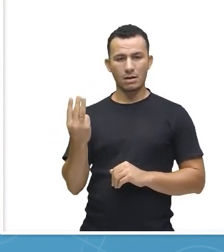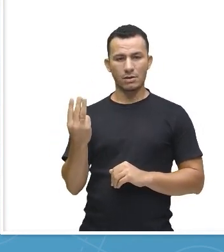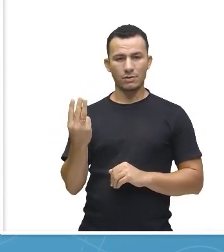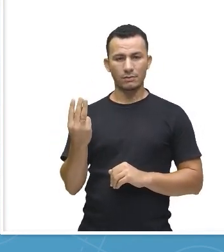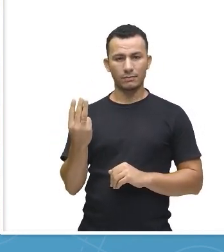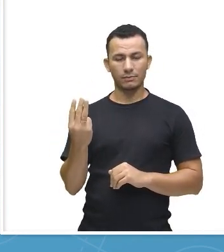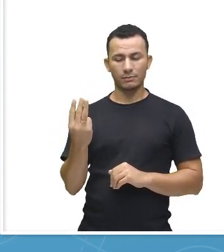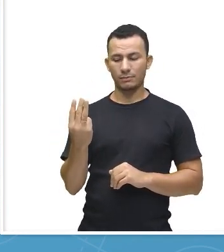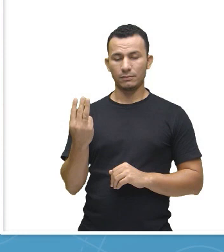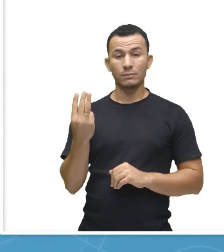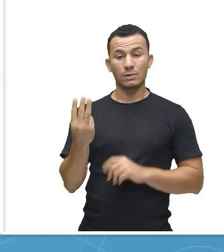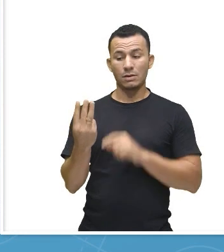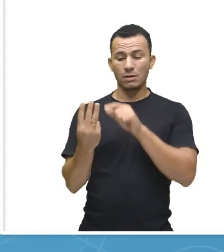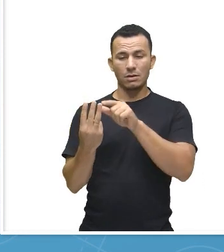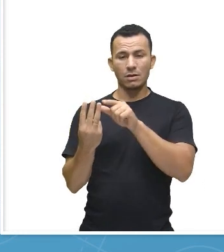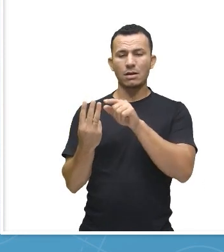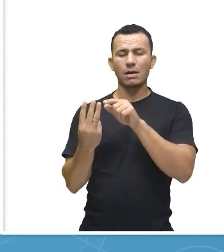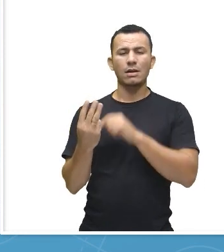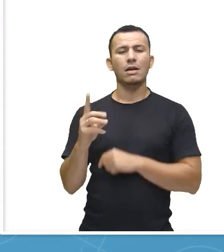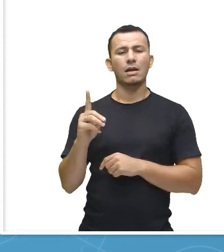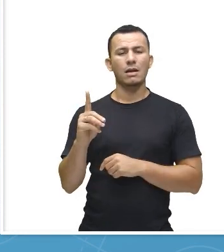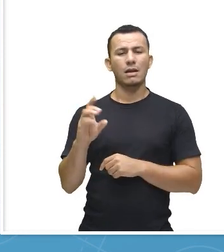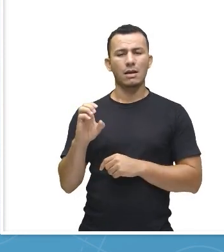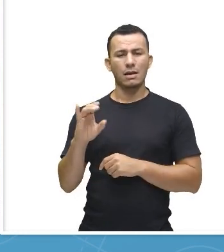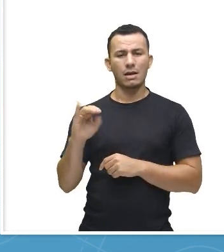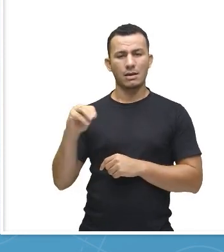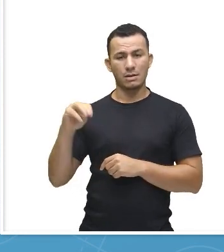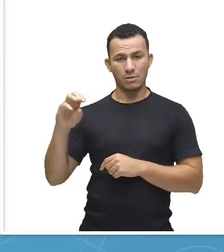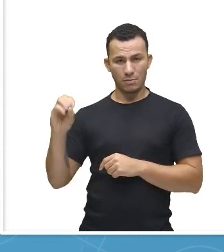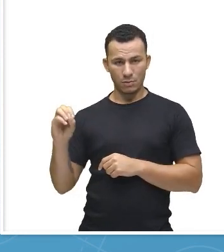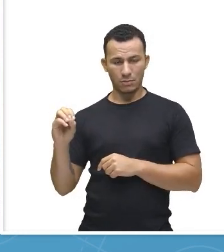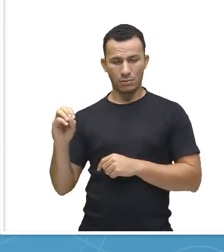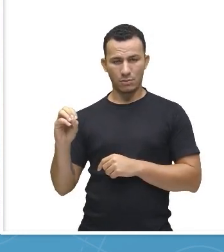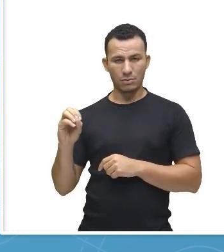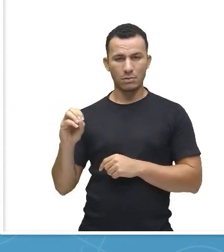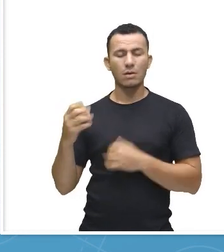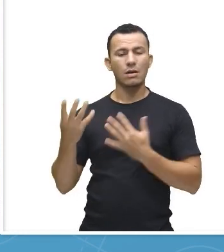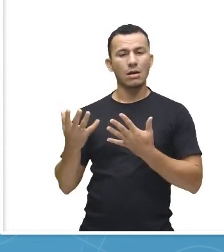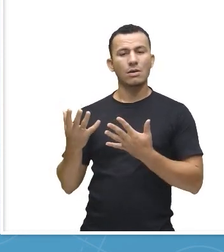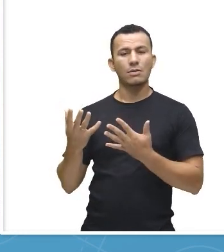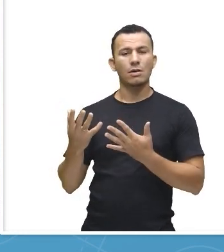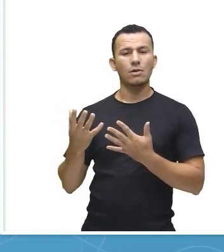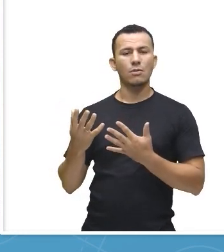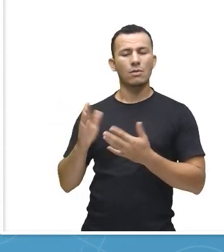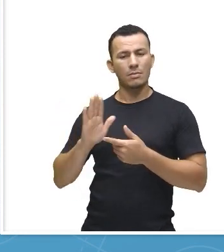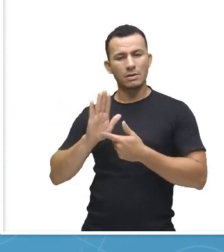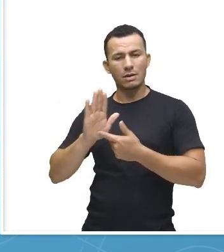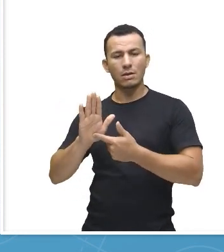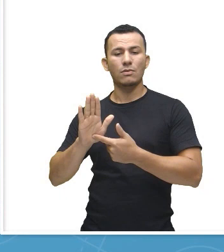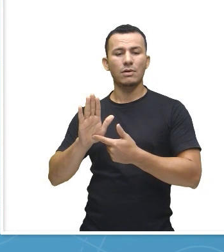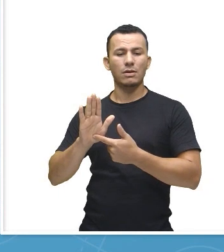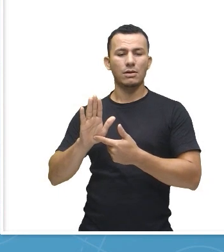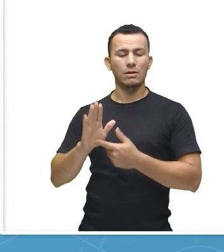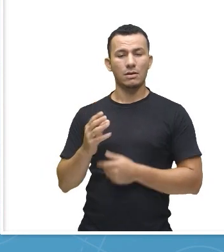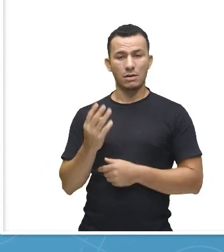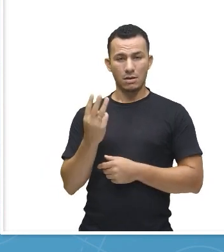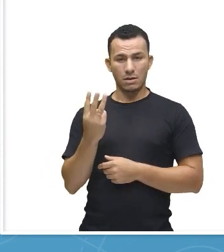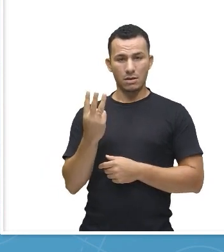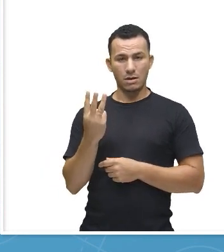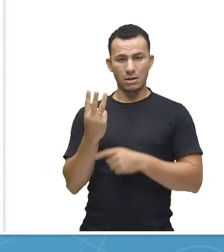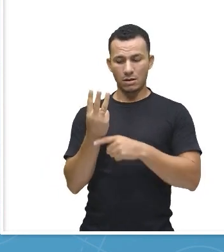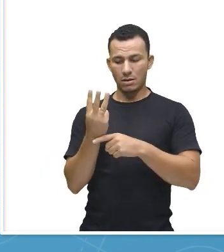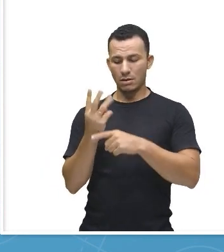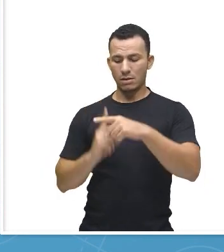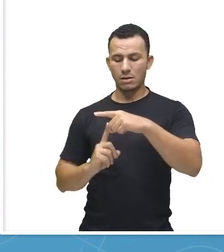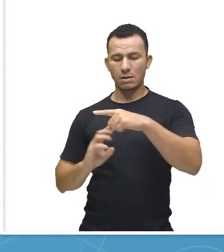primeira casa depois da vírgula, a casa dos décimos. Então a representação da nossa letra B seria 3